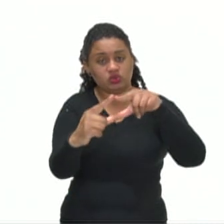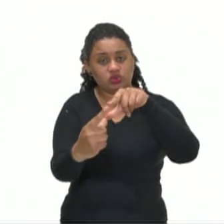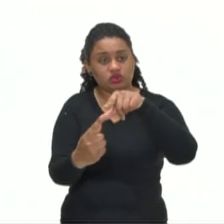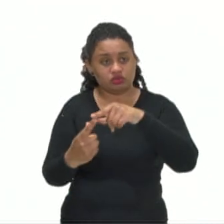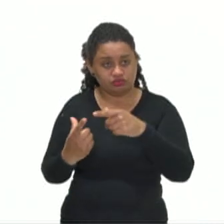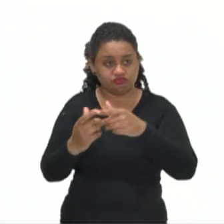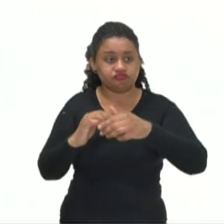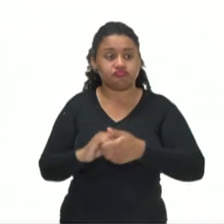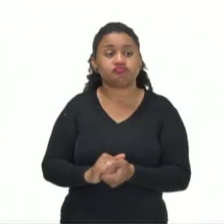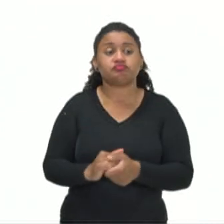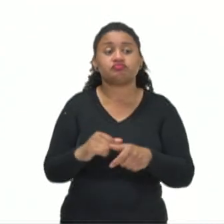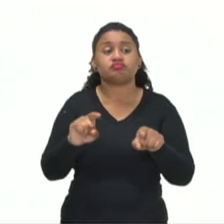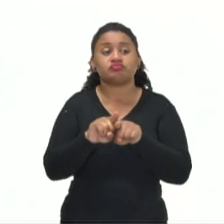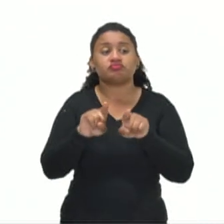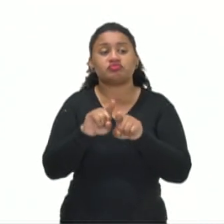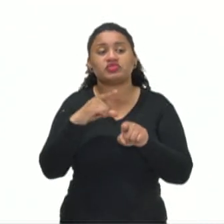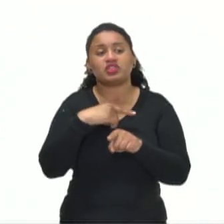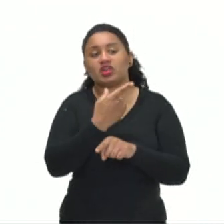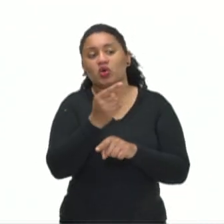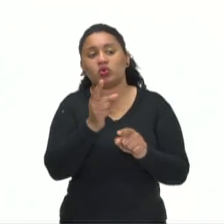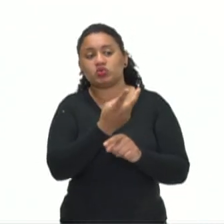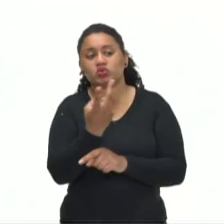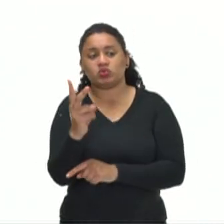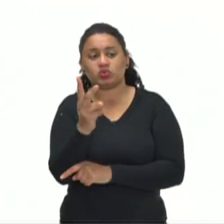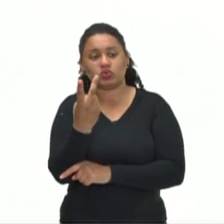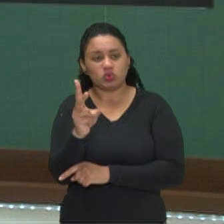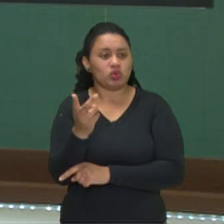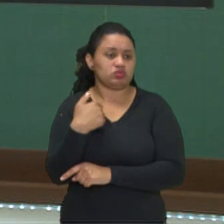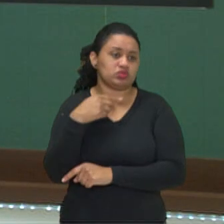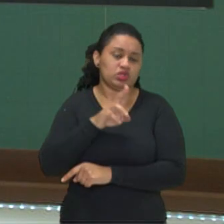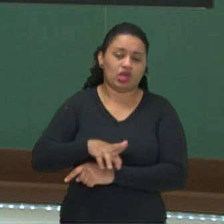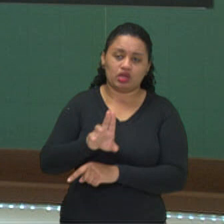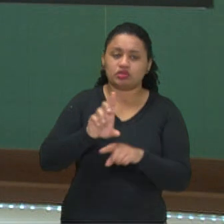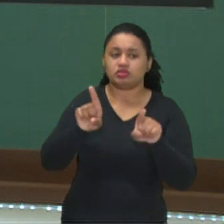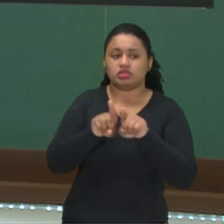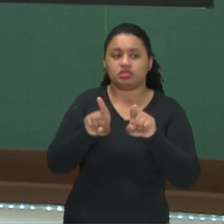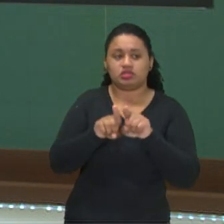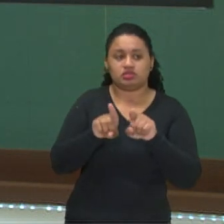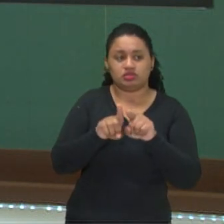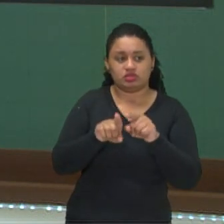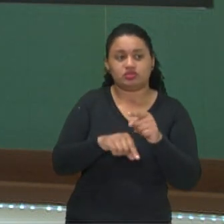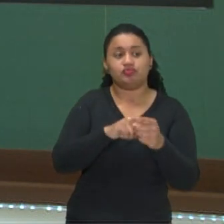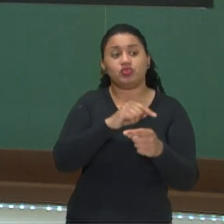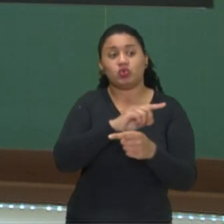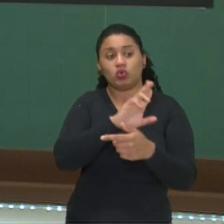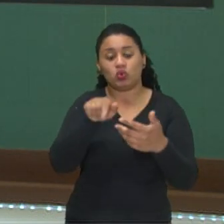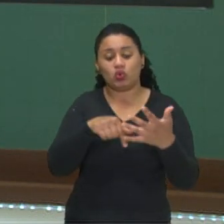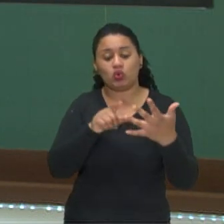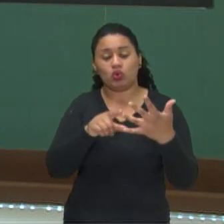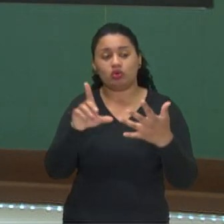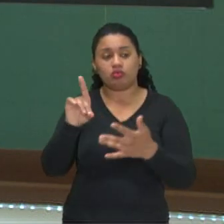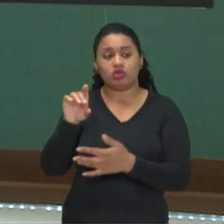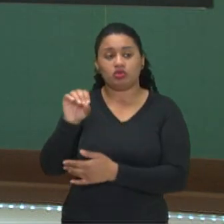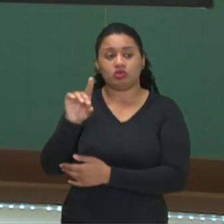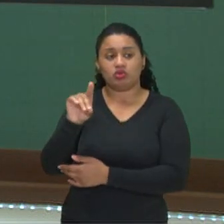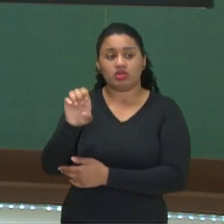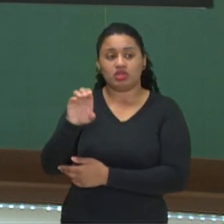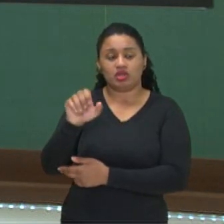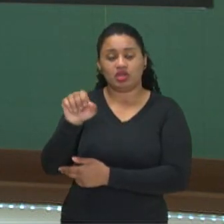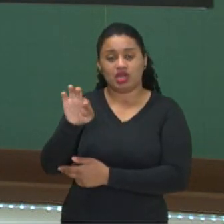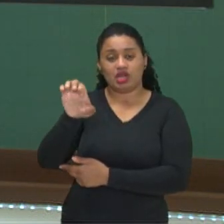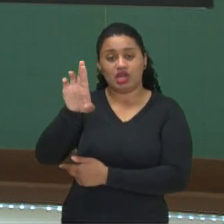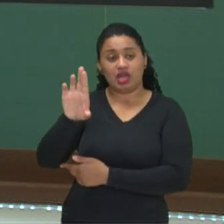equiláteros. E temos também outros 2 aqui muito utilizados, que é o dodecaedro regular, ou